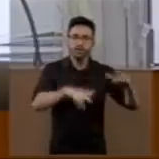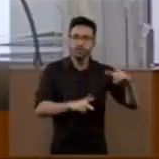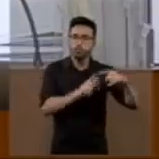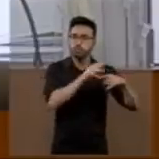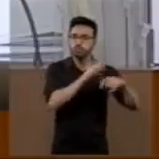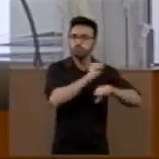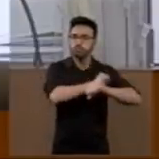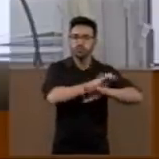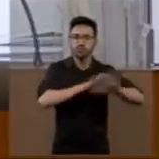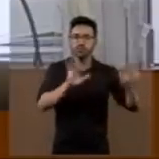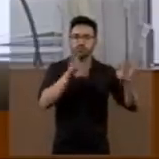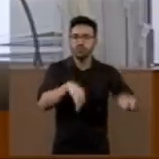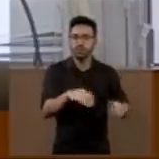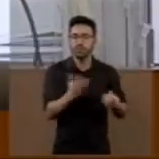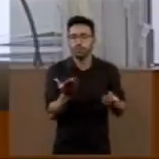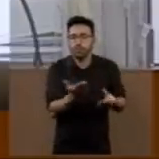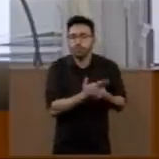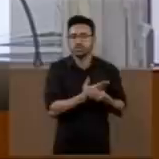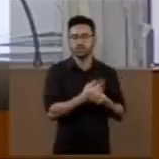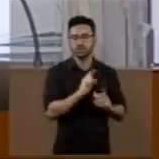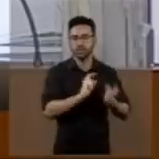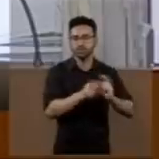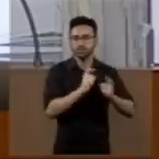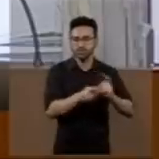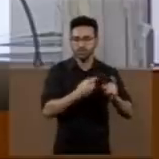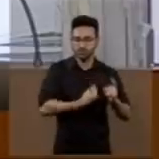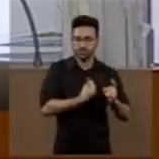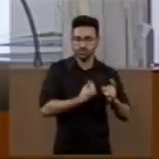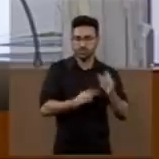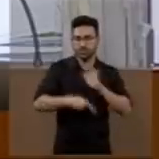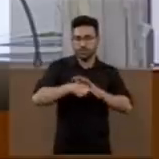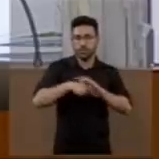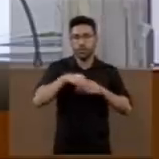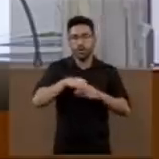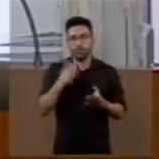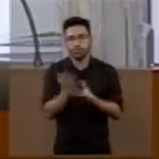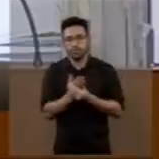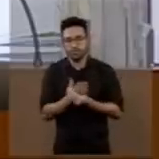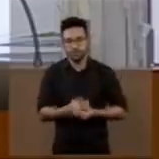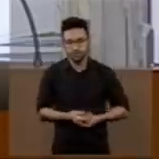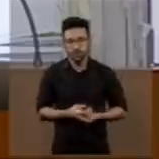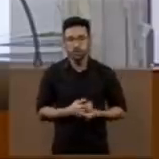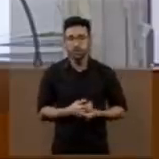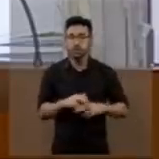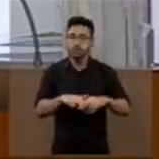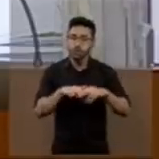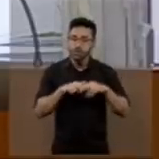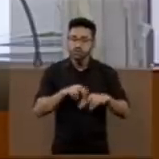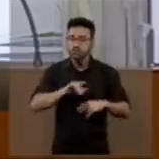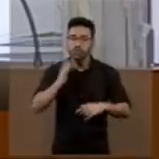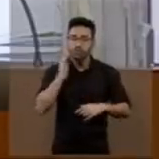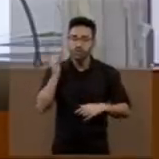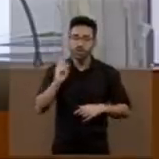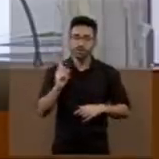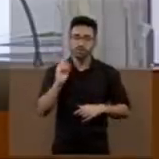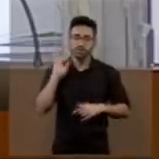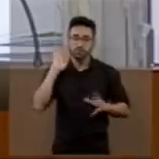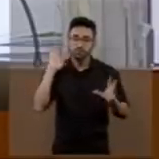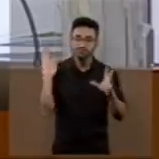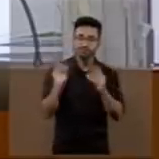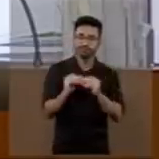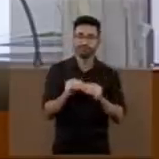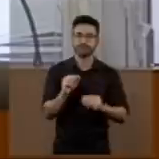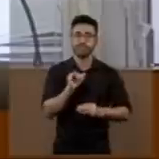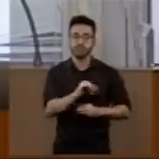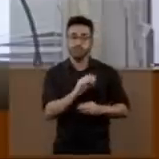processo administrativo ou judicial do controle da validade da própria sanção política. Não é difícil conceber que uma empresa acossada pelo